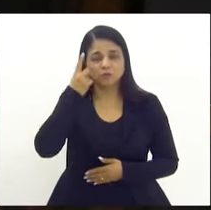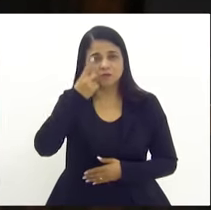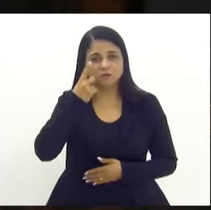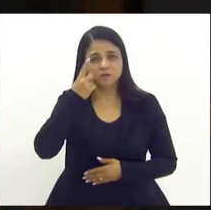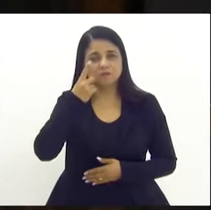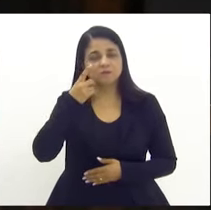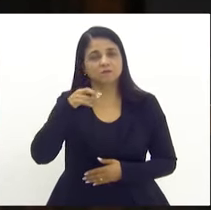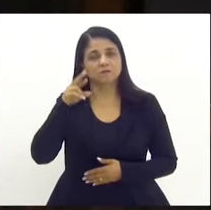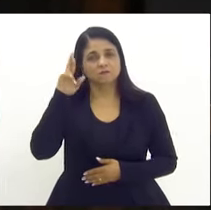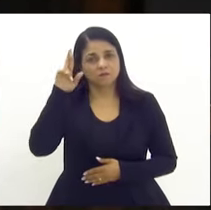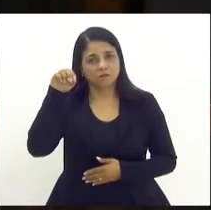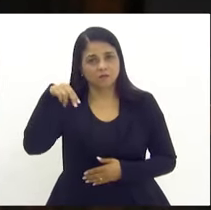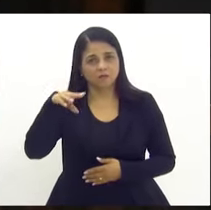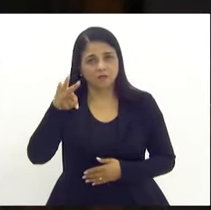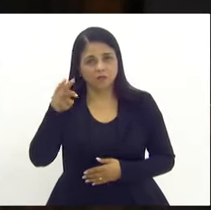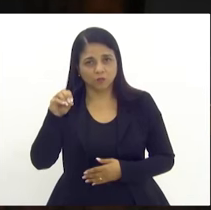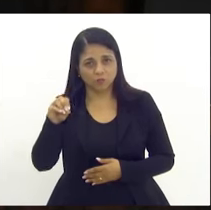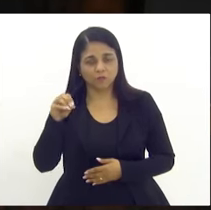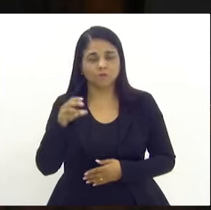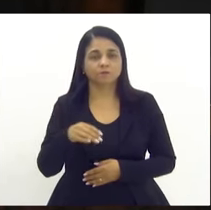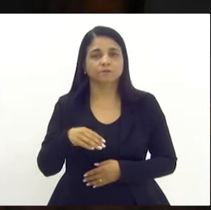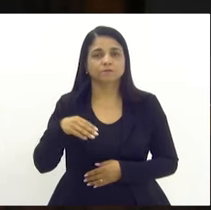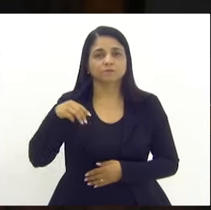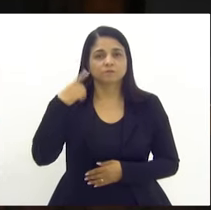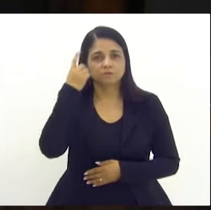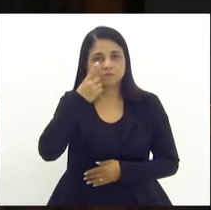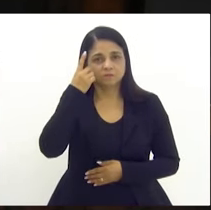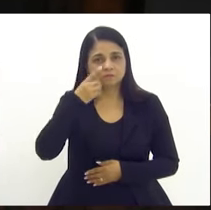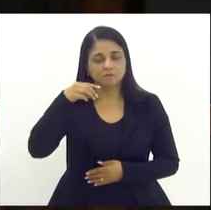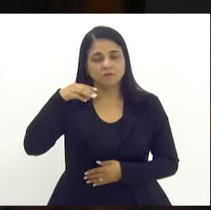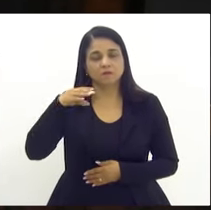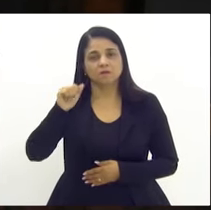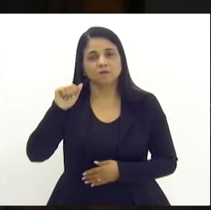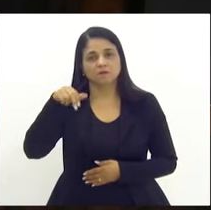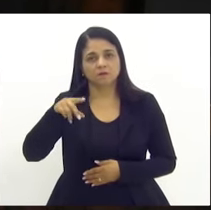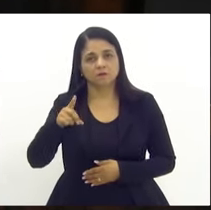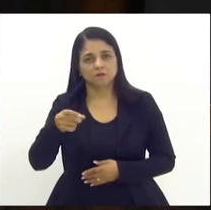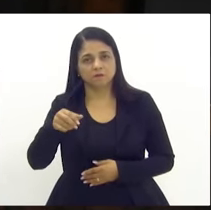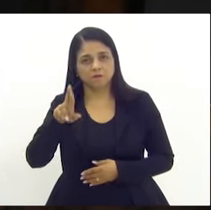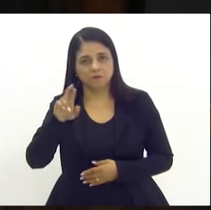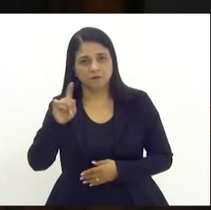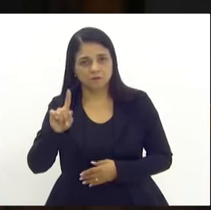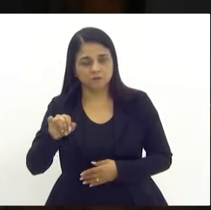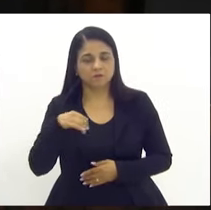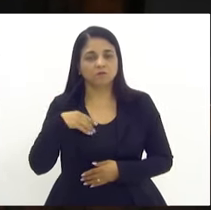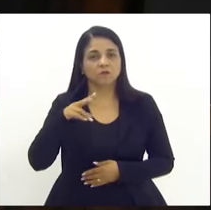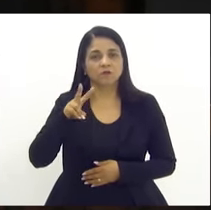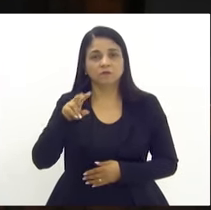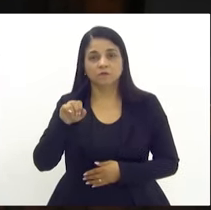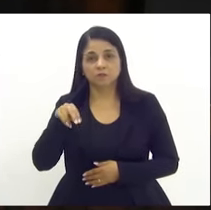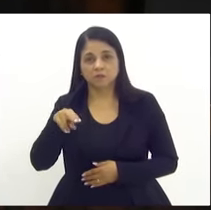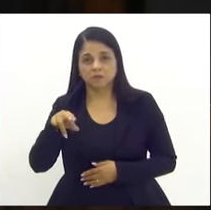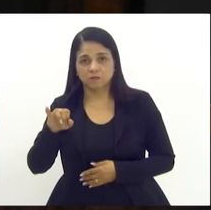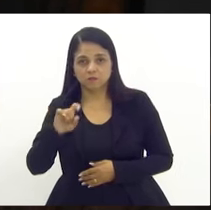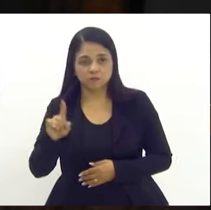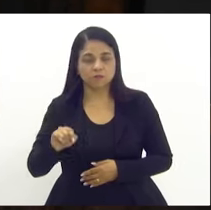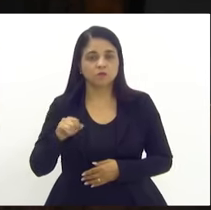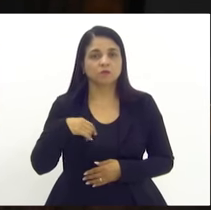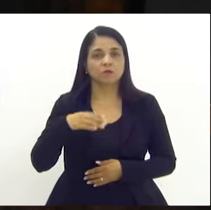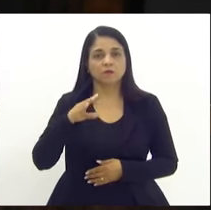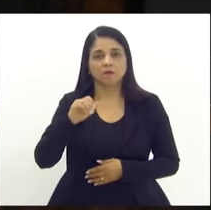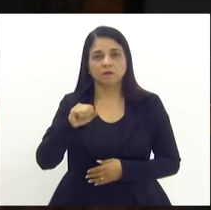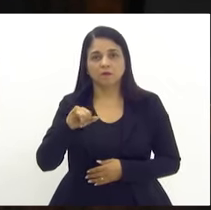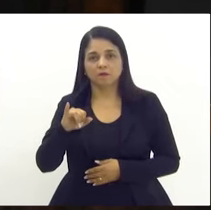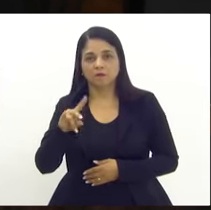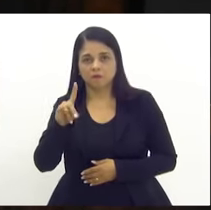deputado Renato Miranda, deputado Andrezinho Siciliano, deputado Vinícius Cozzolino, deputado Cláudio